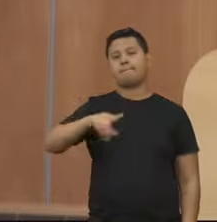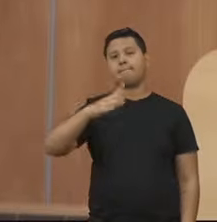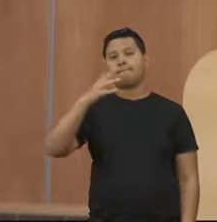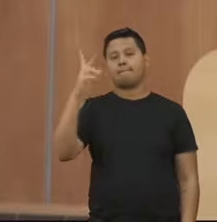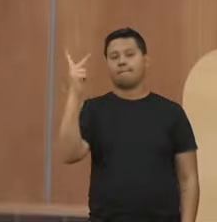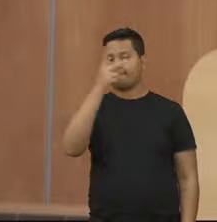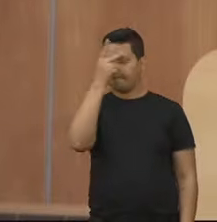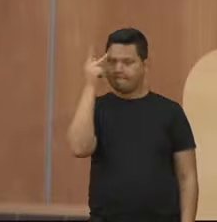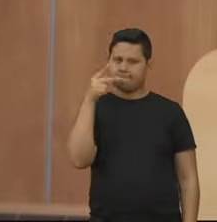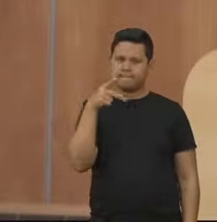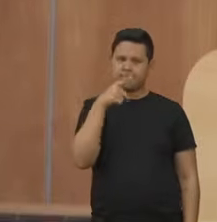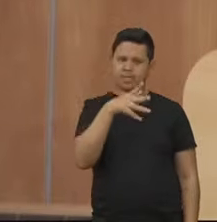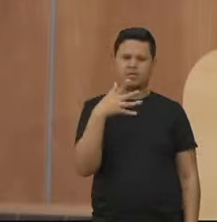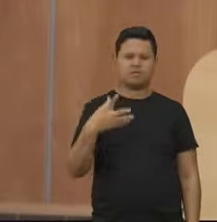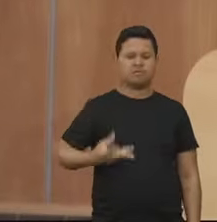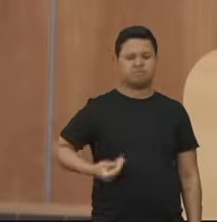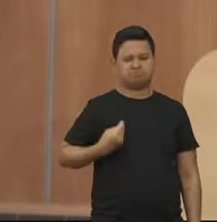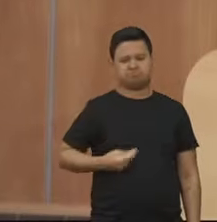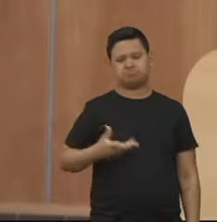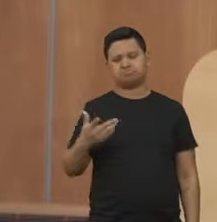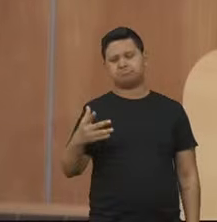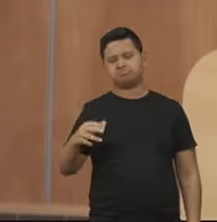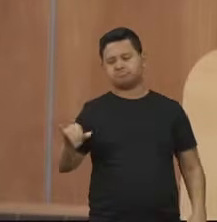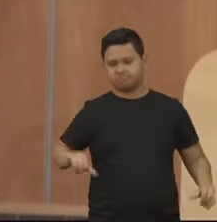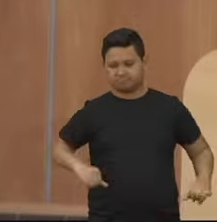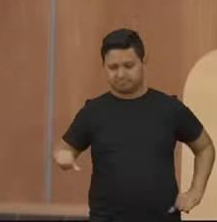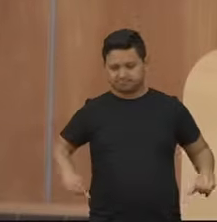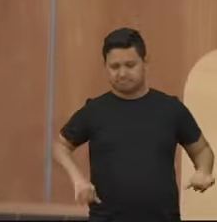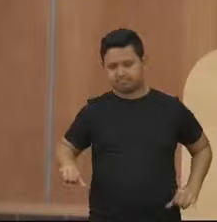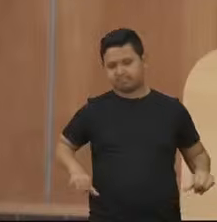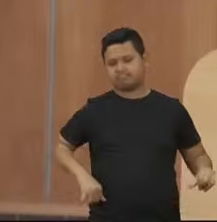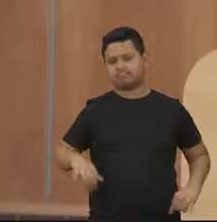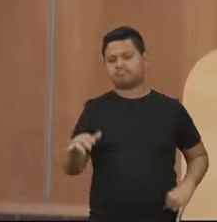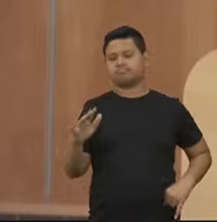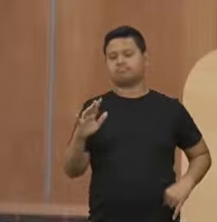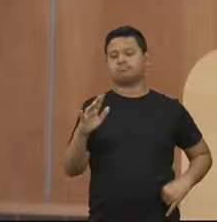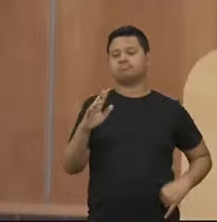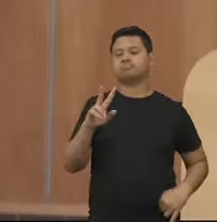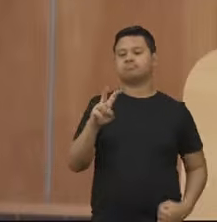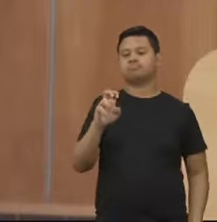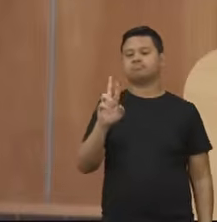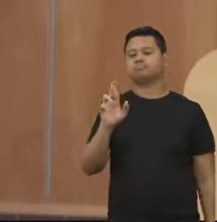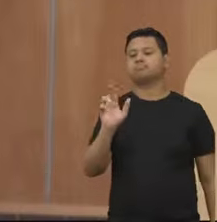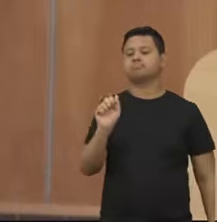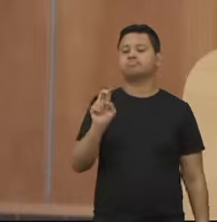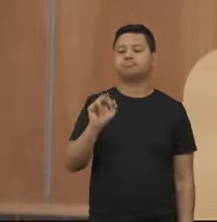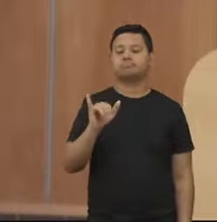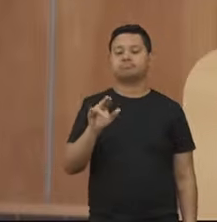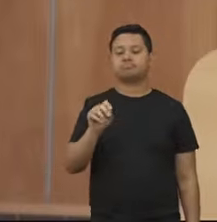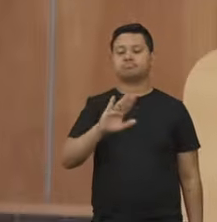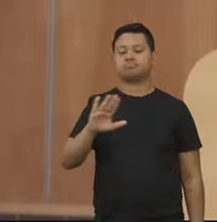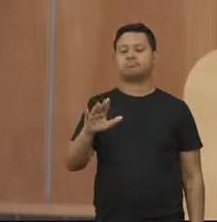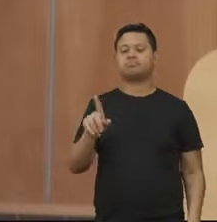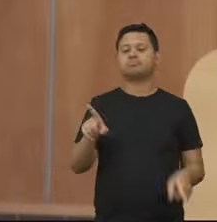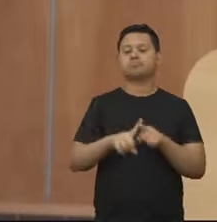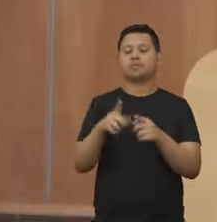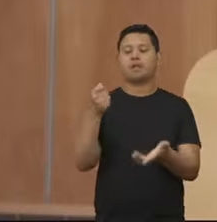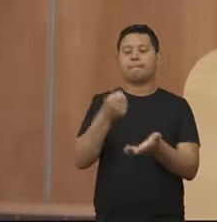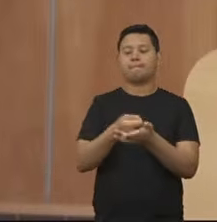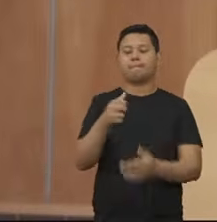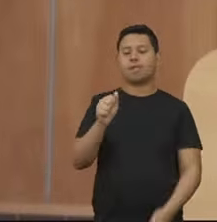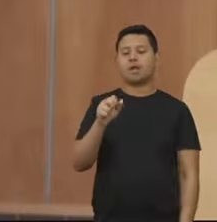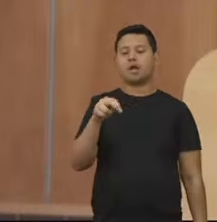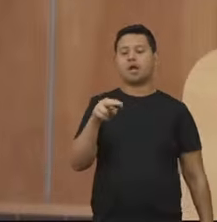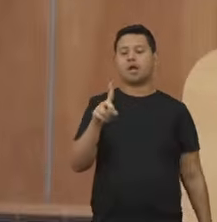pessoas que moram no Veraneio Jal sofrem, Lagoa Azul 2, Veraneio Irajá, bairros carentes, né? Pagador Andrade, às vezes,